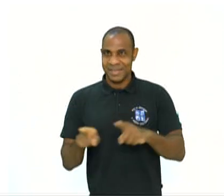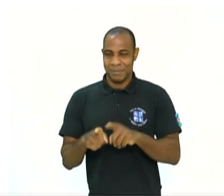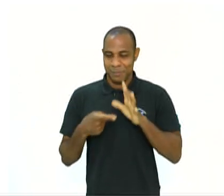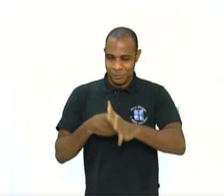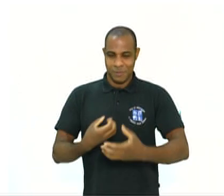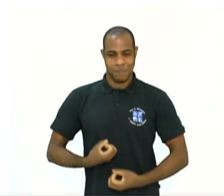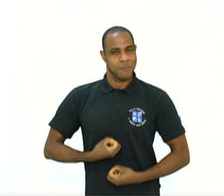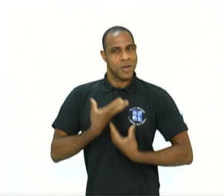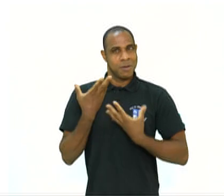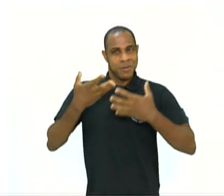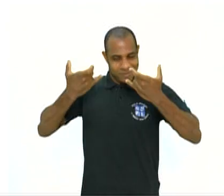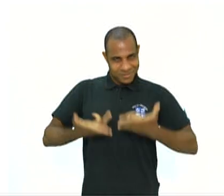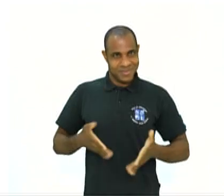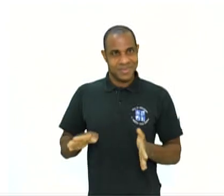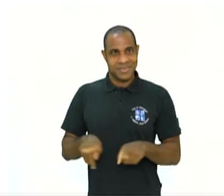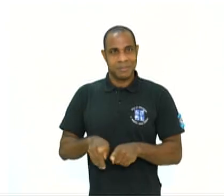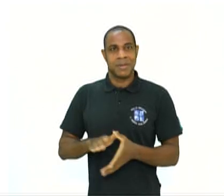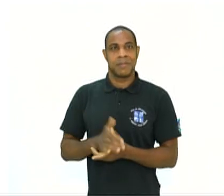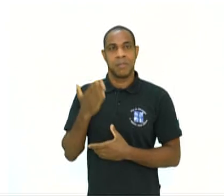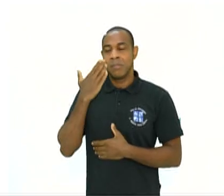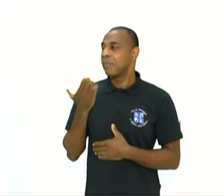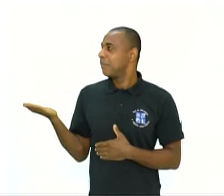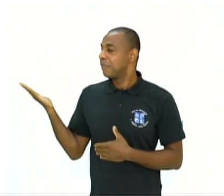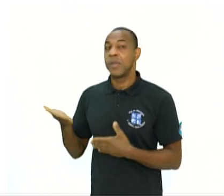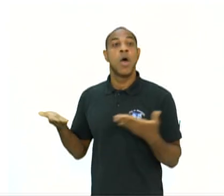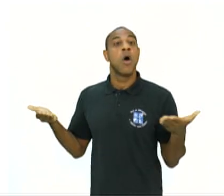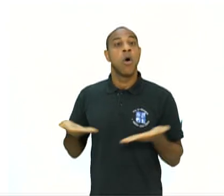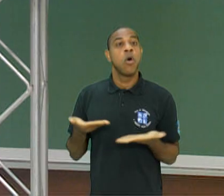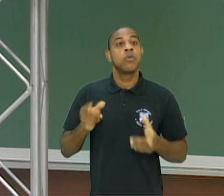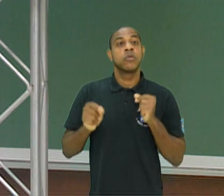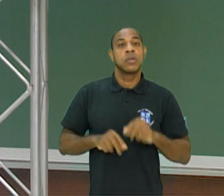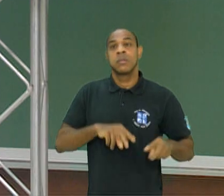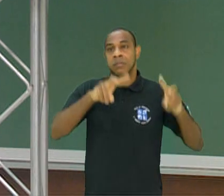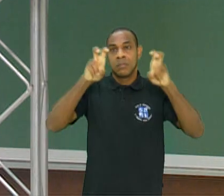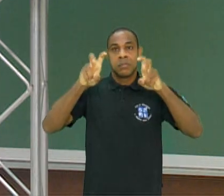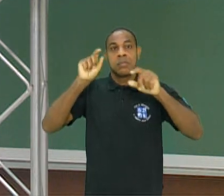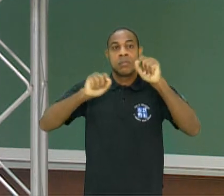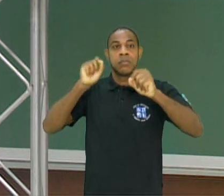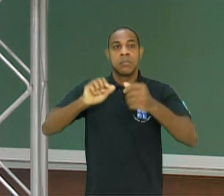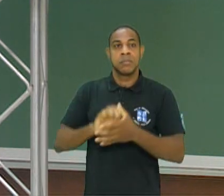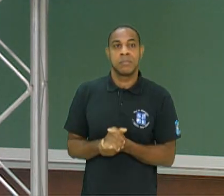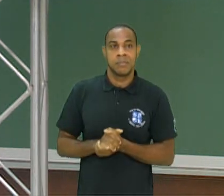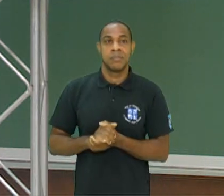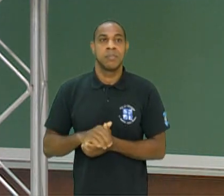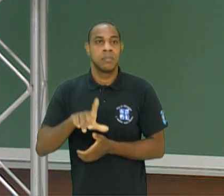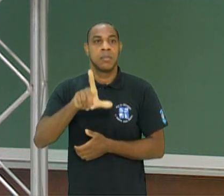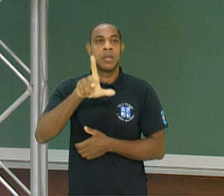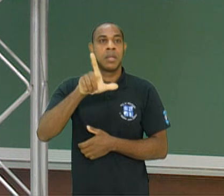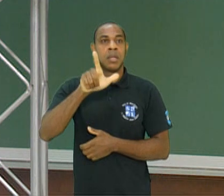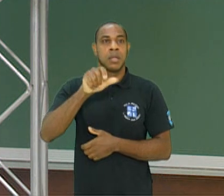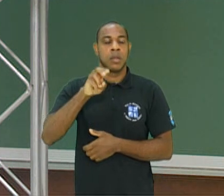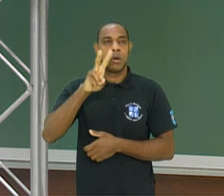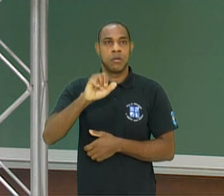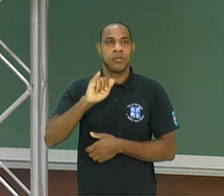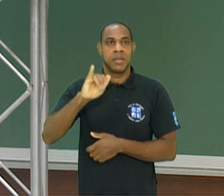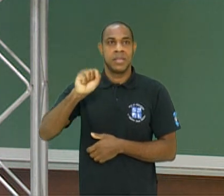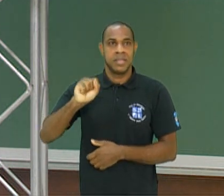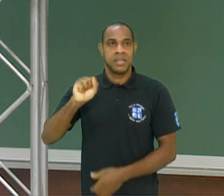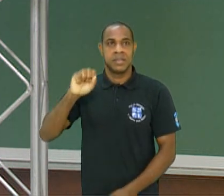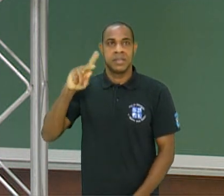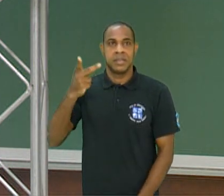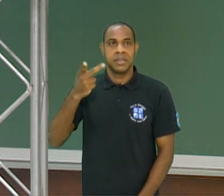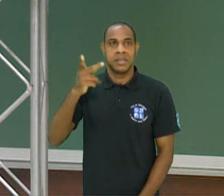gente conversou na aula anterior. Para hoje, pessoal, o título da nossa aula é Love is in the Air,